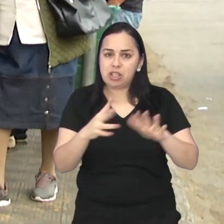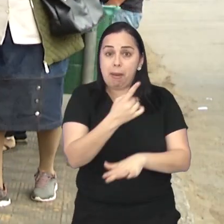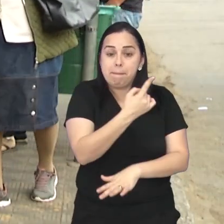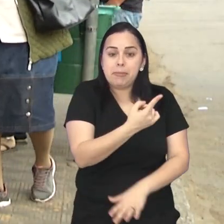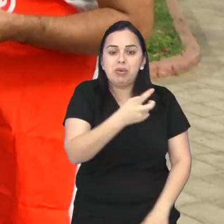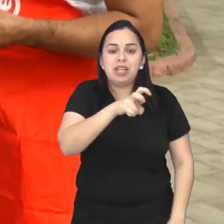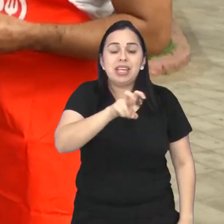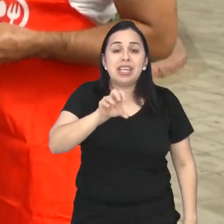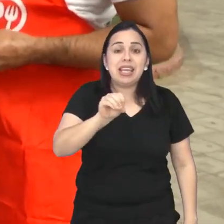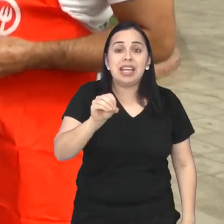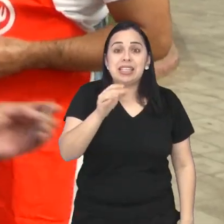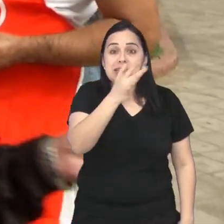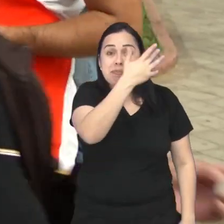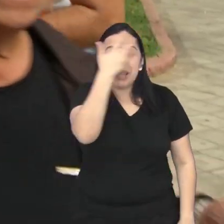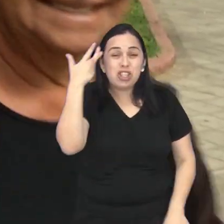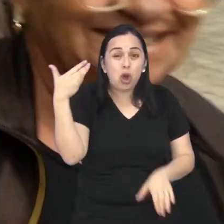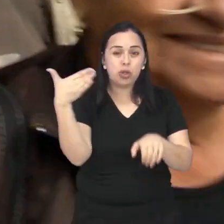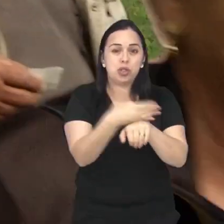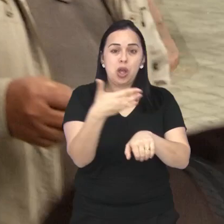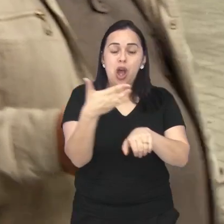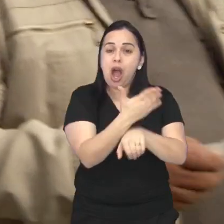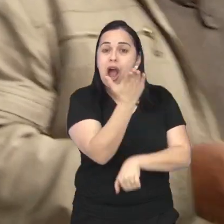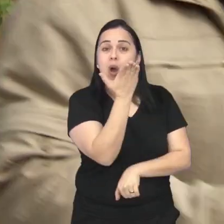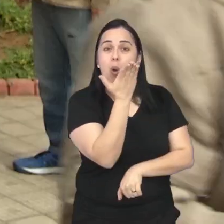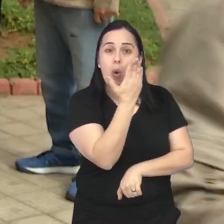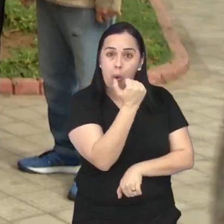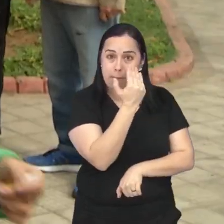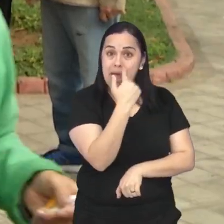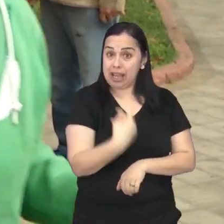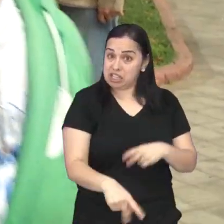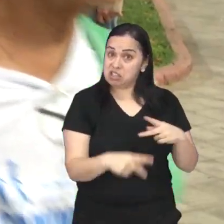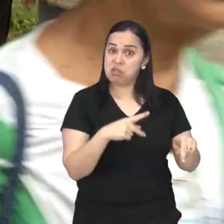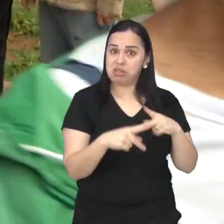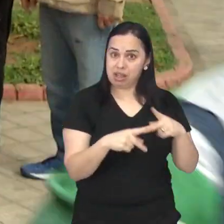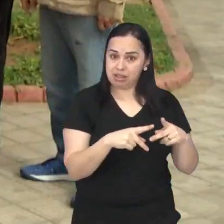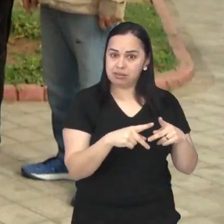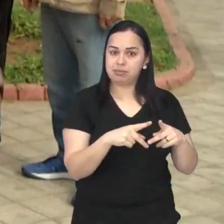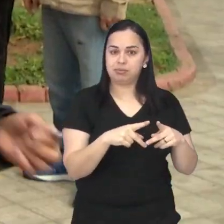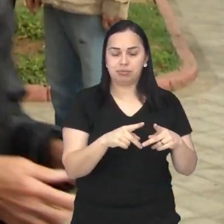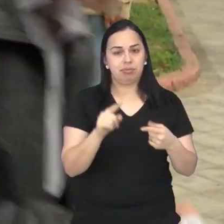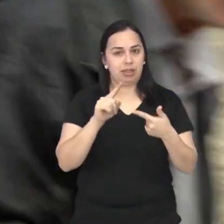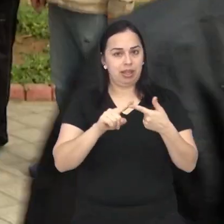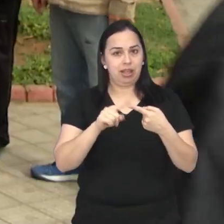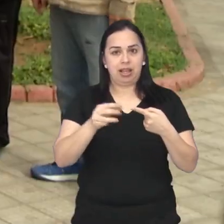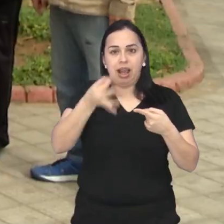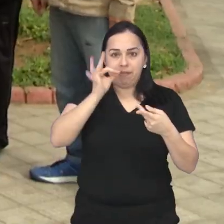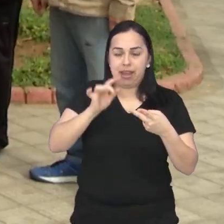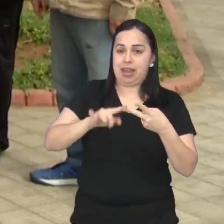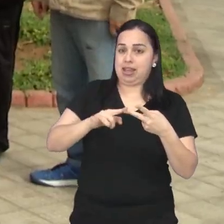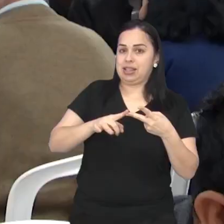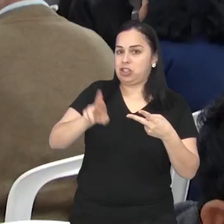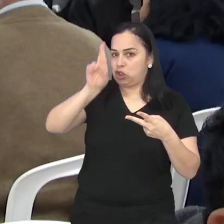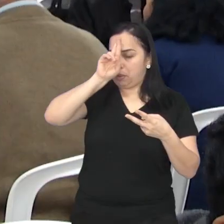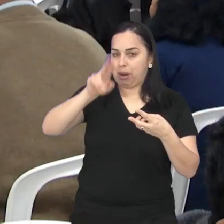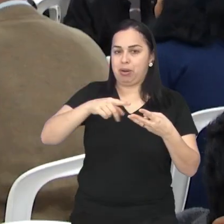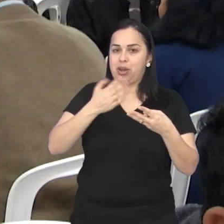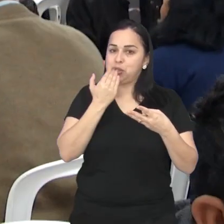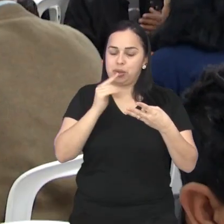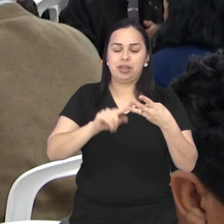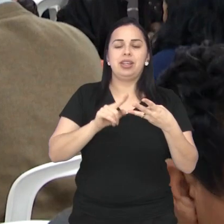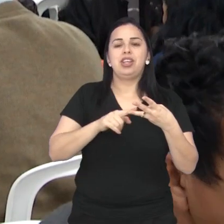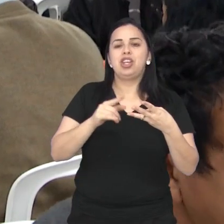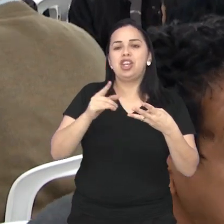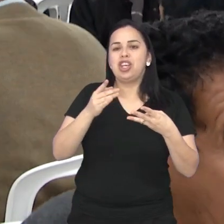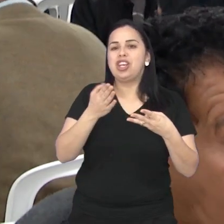nessa condição. Por dia, mais de 1.500 pessoas passam pelo Bom Prato de São José dos Campos. Entre café